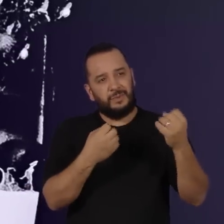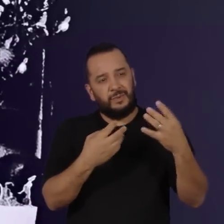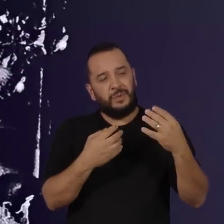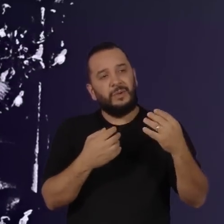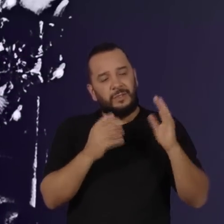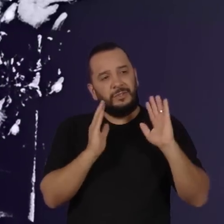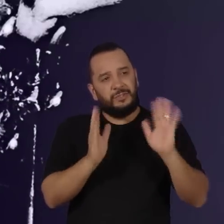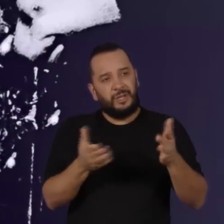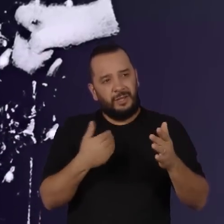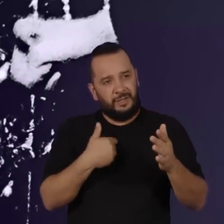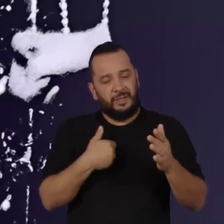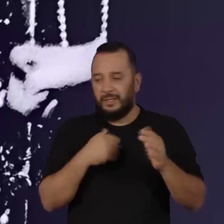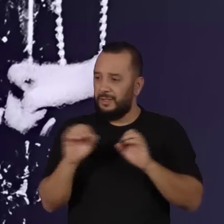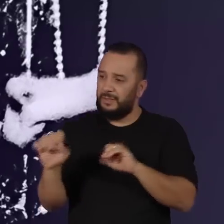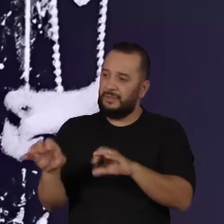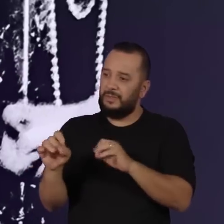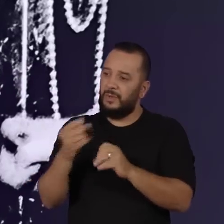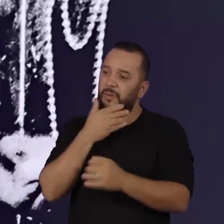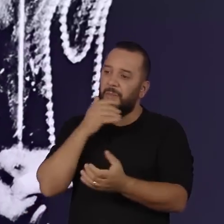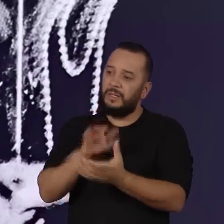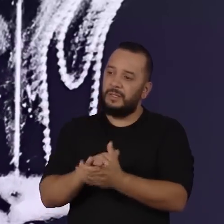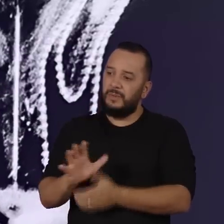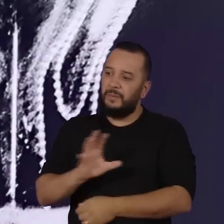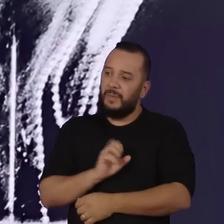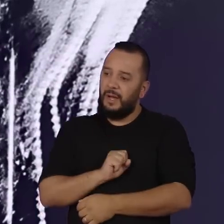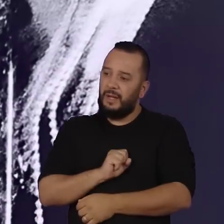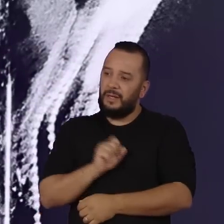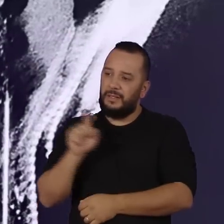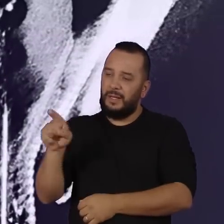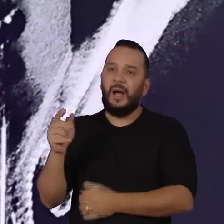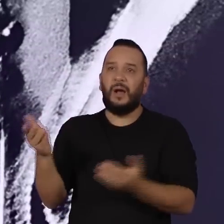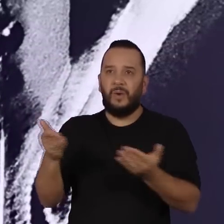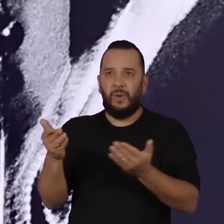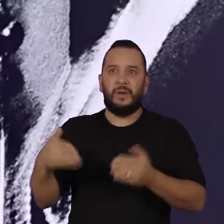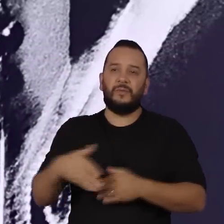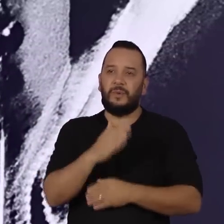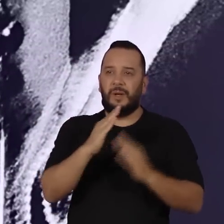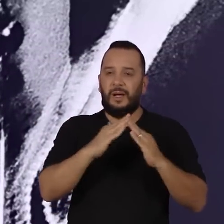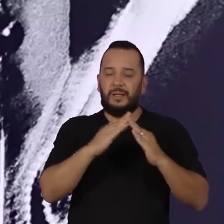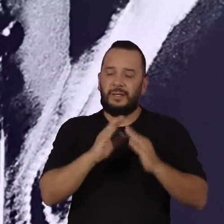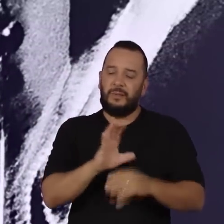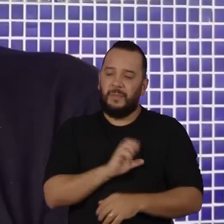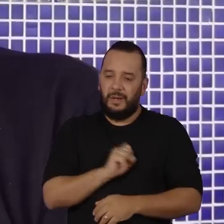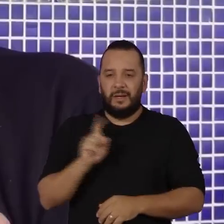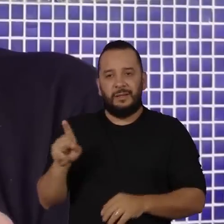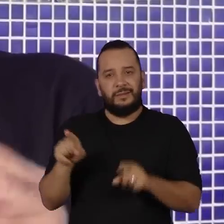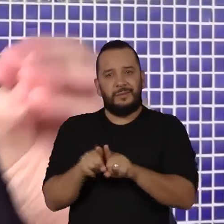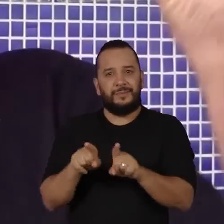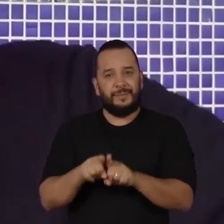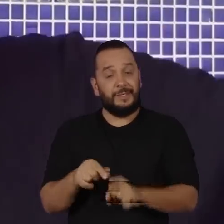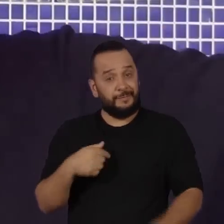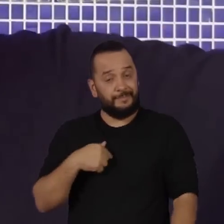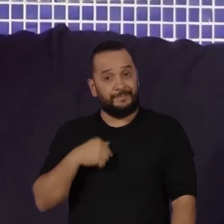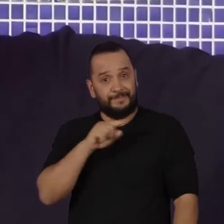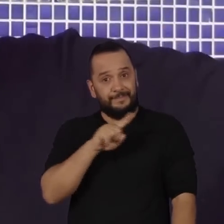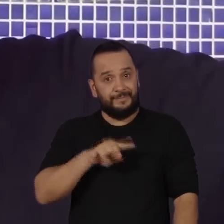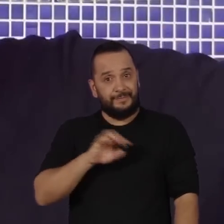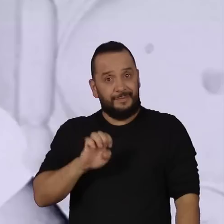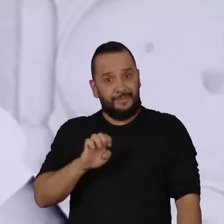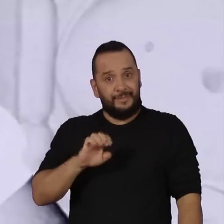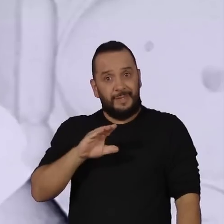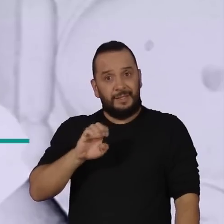Agora eu vou para casa para amá-lo. Nessa época, o Zé Celso estava em